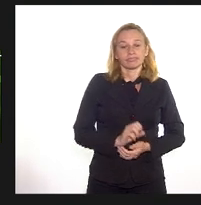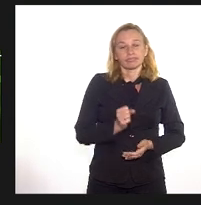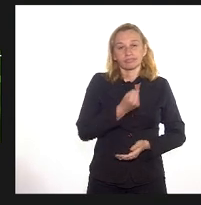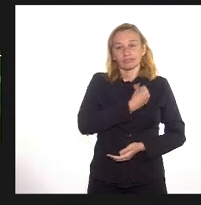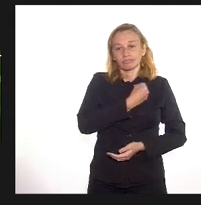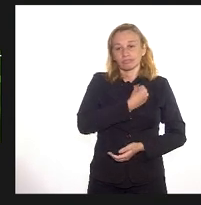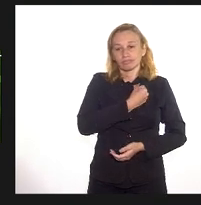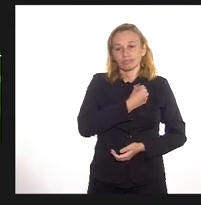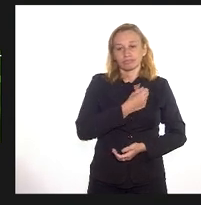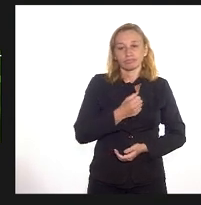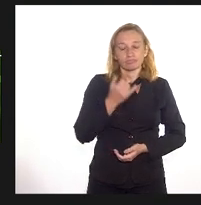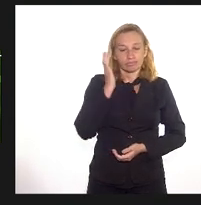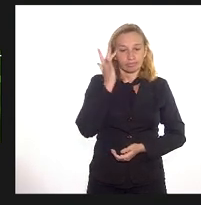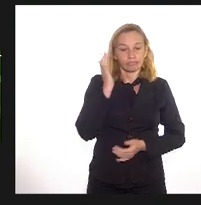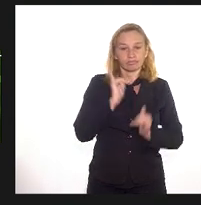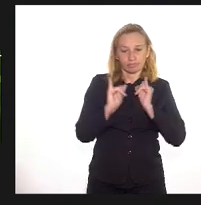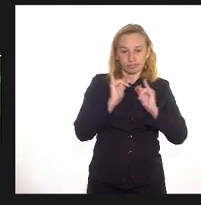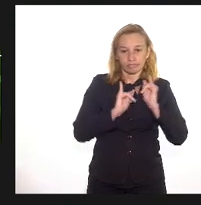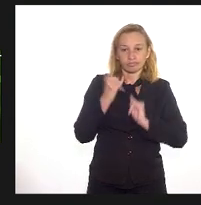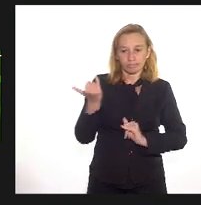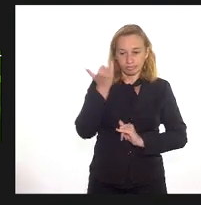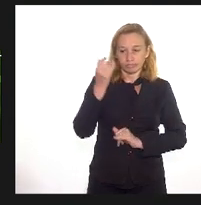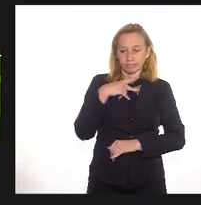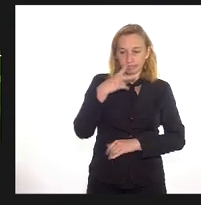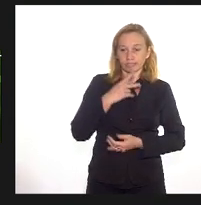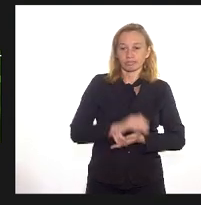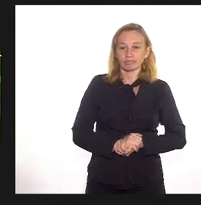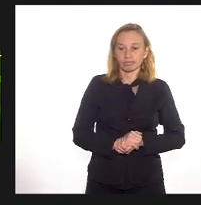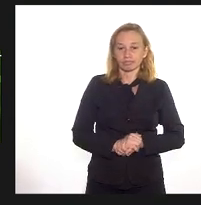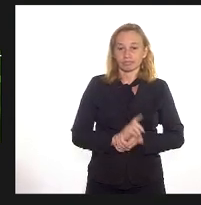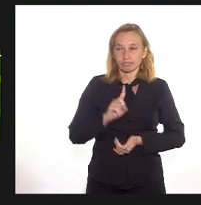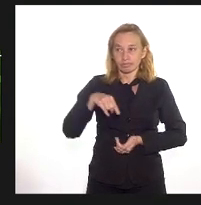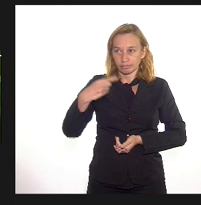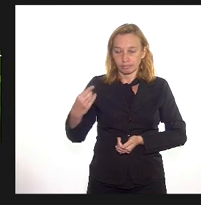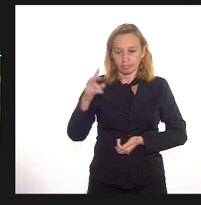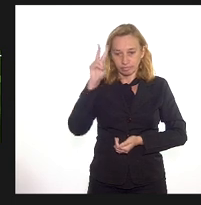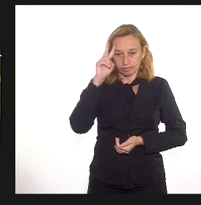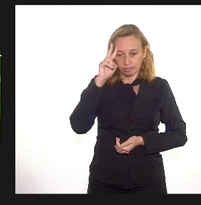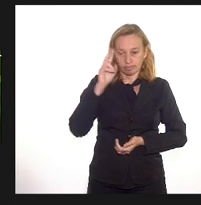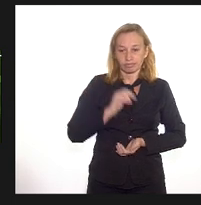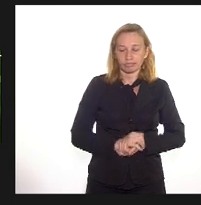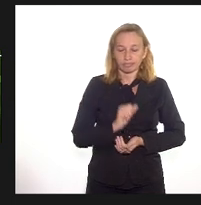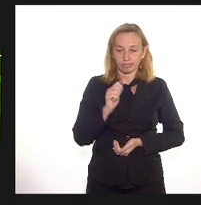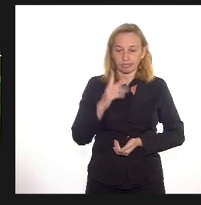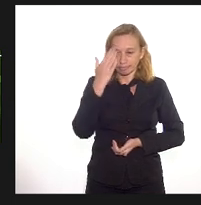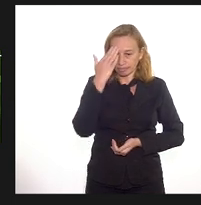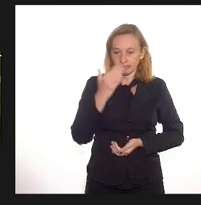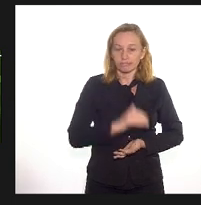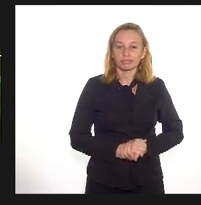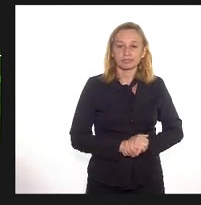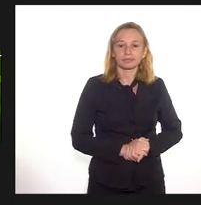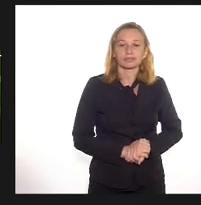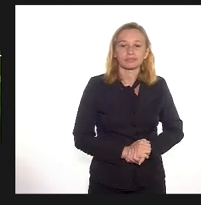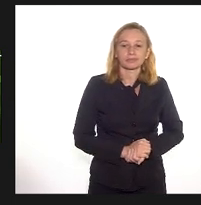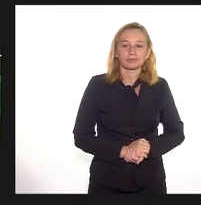eu achei uma informação importante para a gente pontuar. Mas a gente passa para os senhores e senhoras, tá? Muito obrigado.